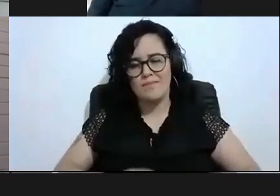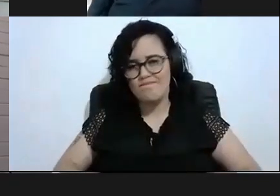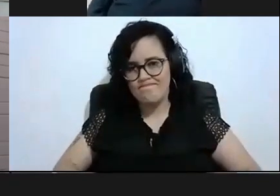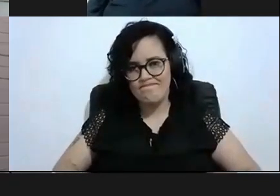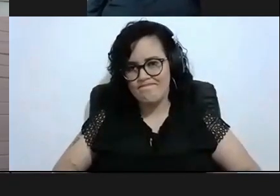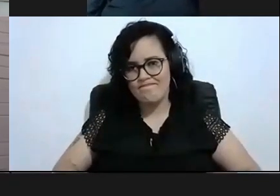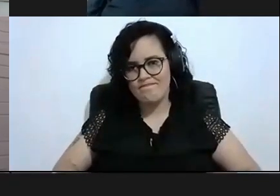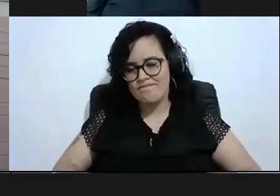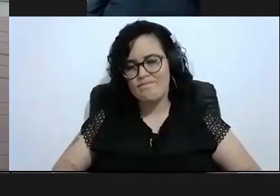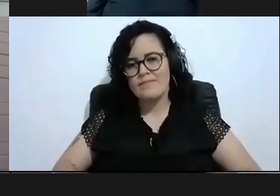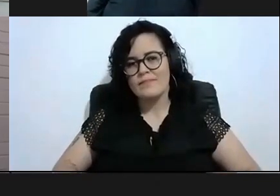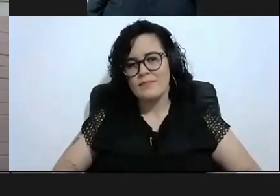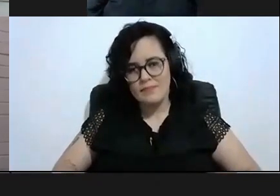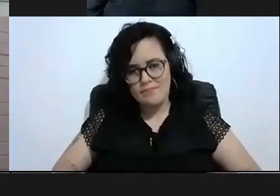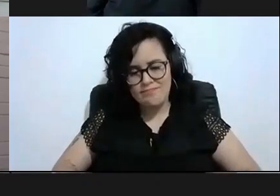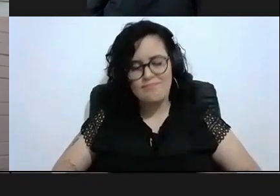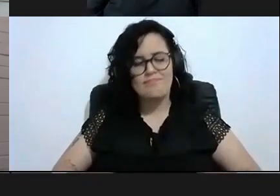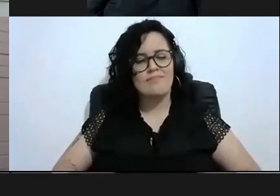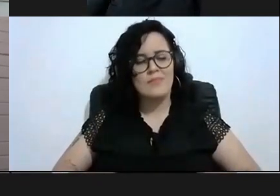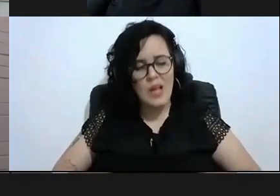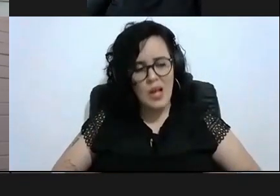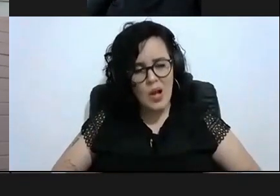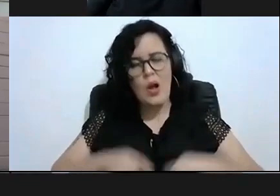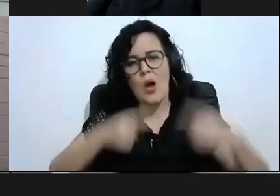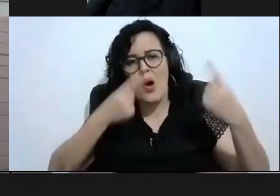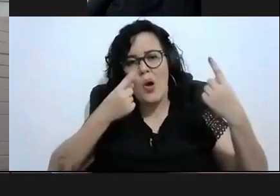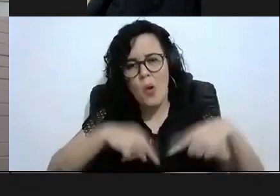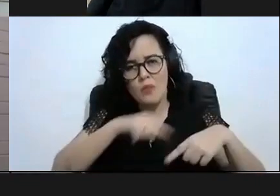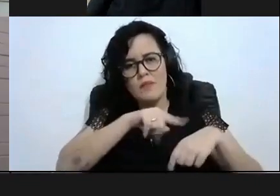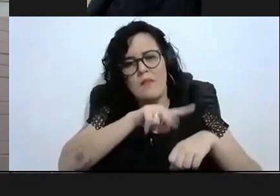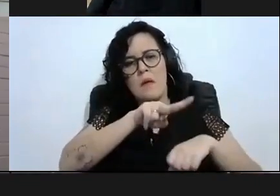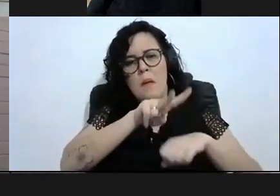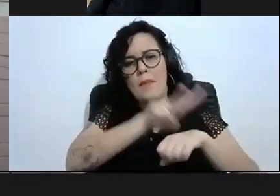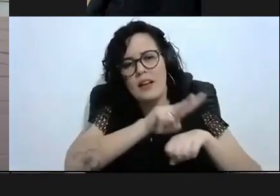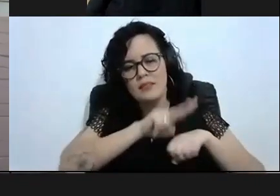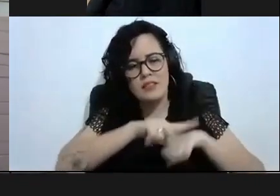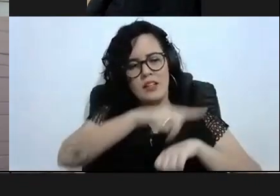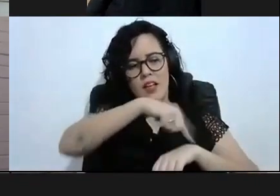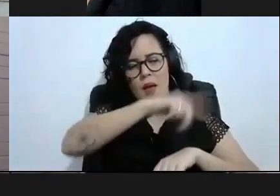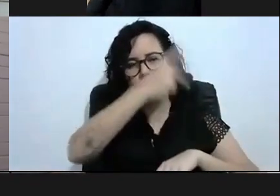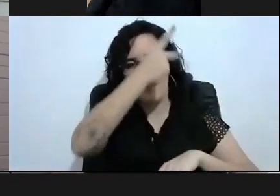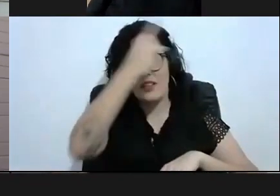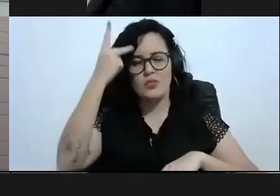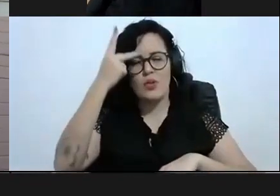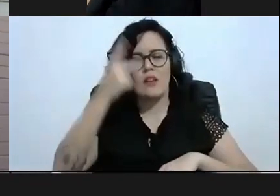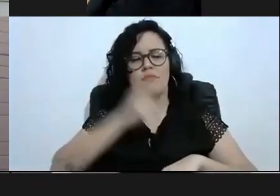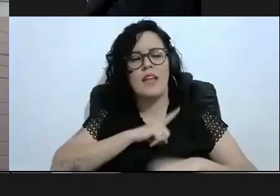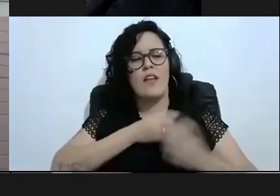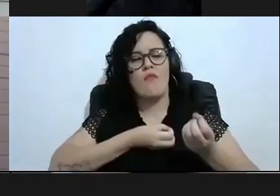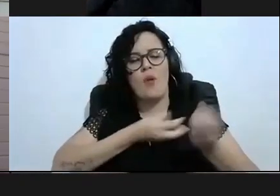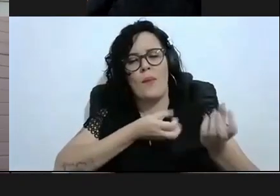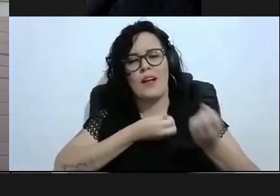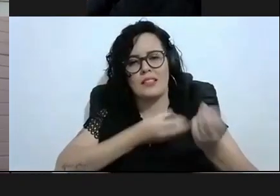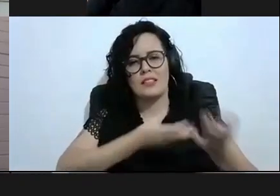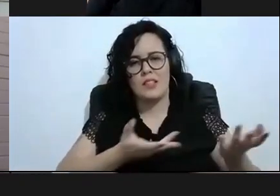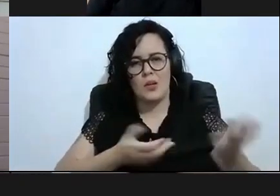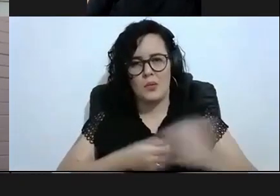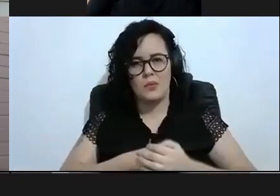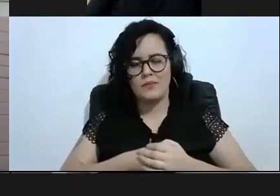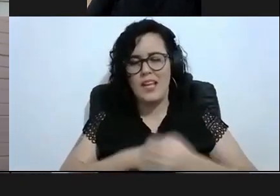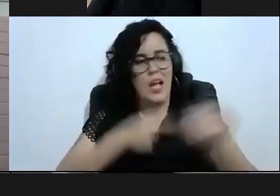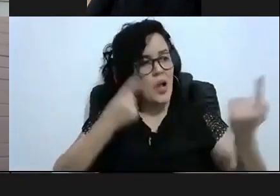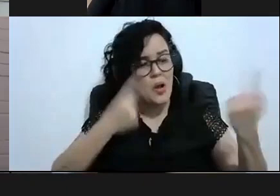anti-qualquer coisa que diga respeito a manter as pessoas minimamente melhor informadas ou minimamente melhor